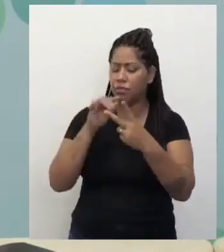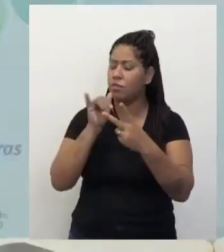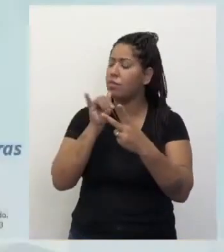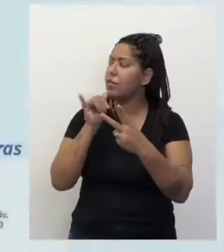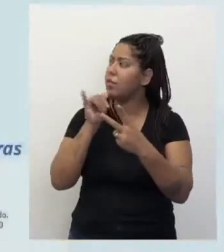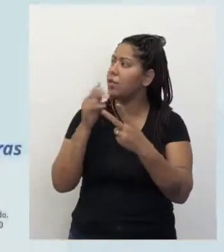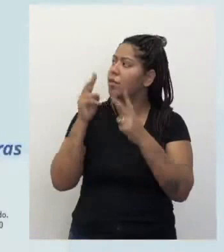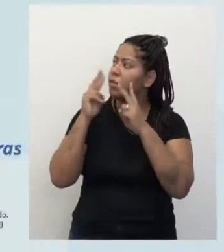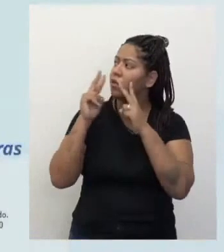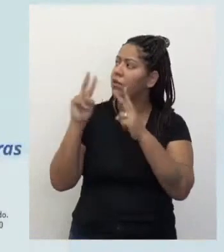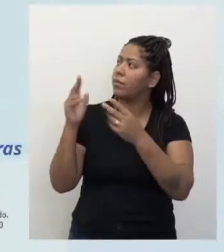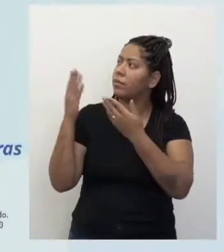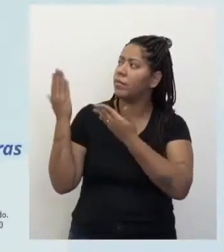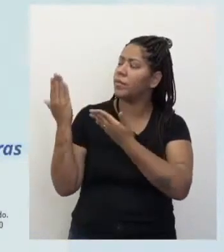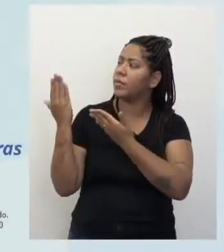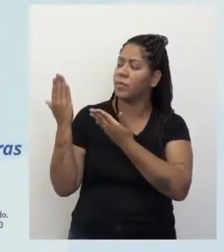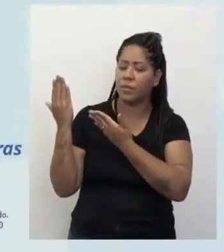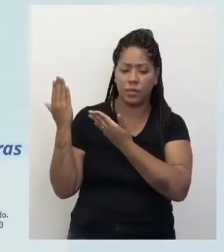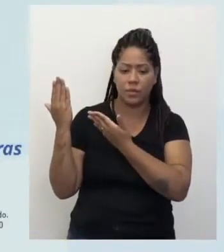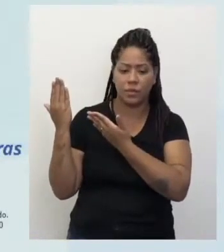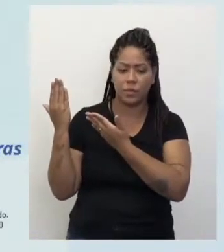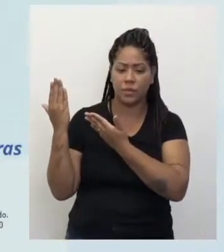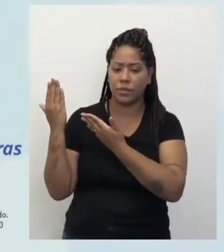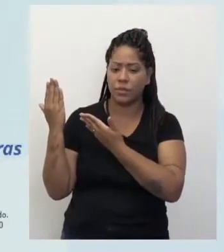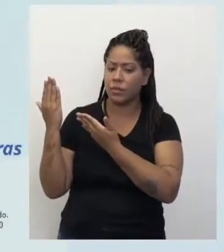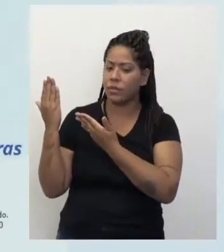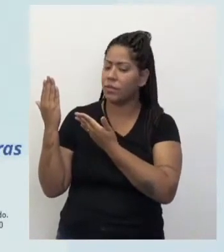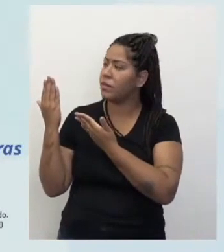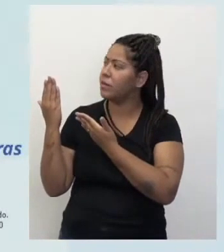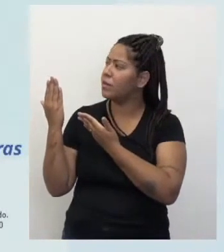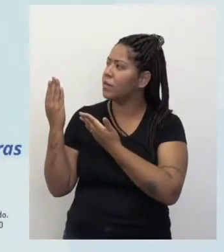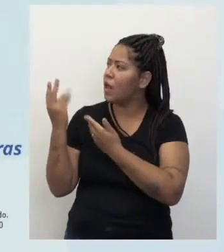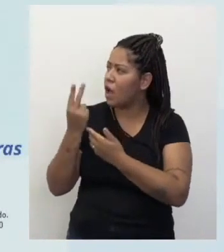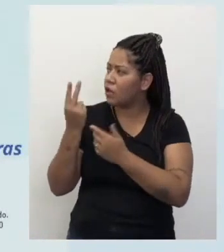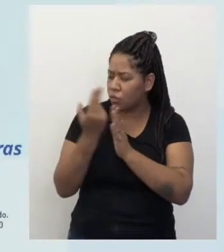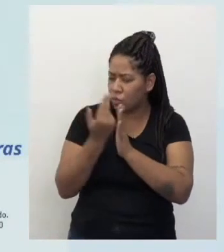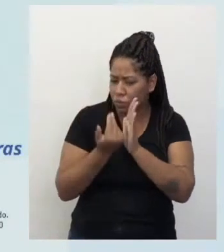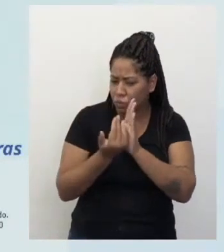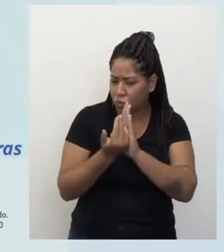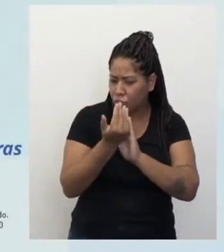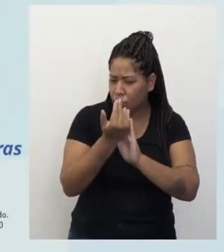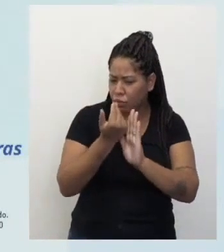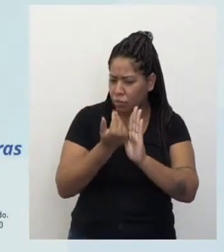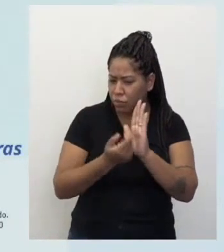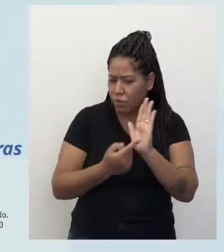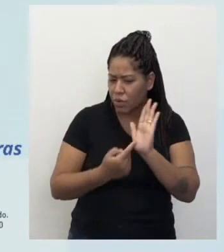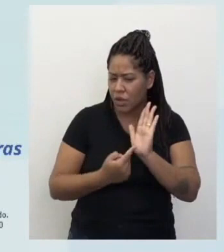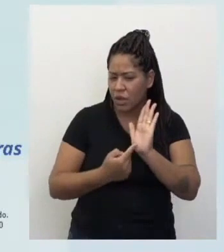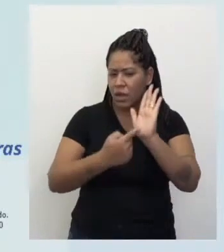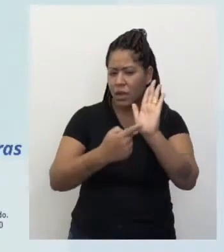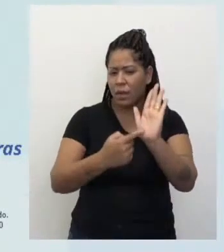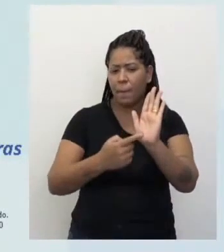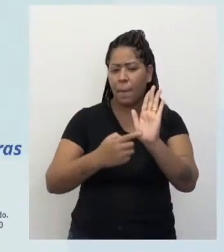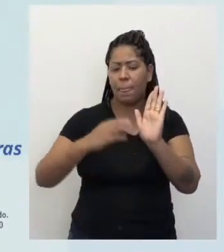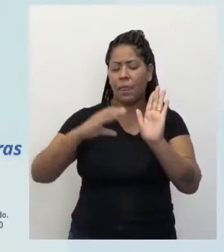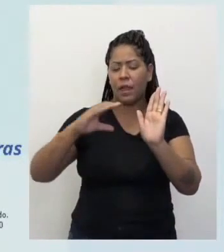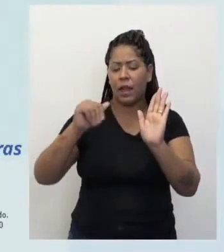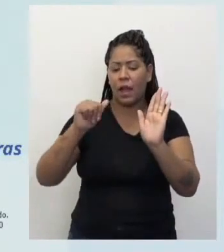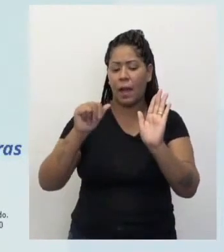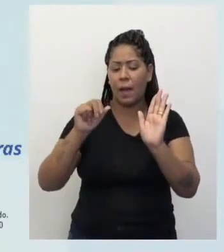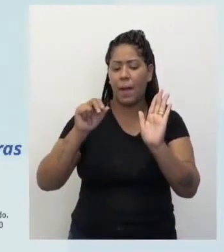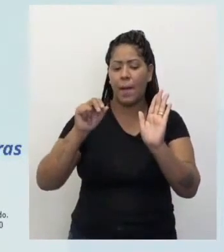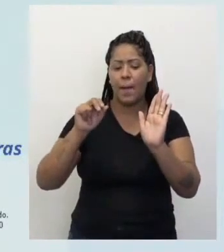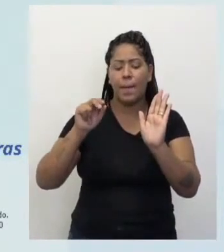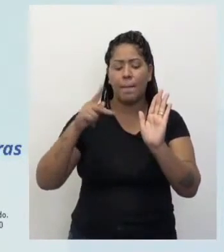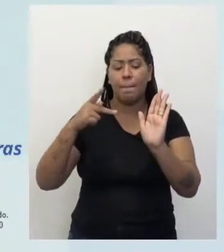para vocês na tela. Então, as duas imagens representam os capitulares. O que seriam esses capitulares? É a